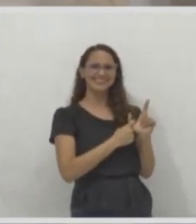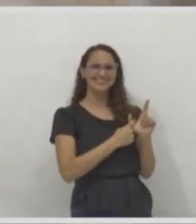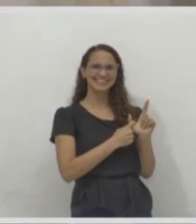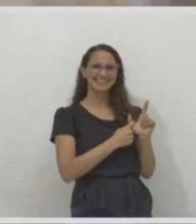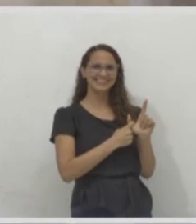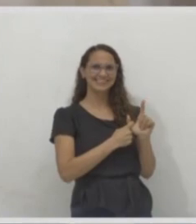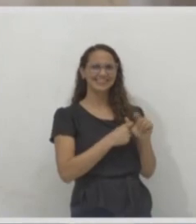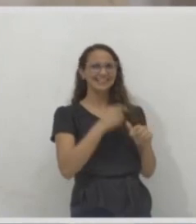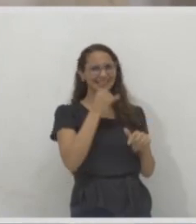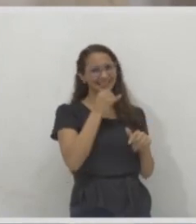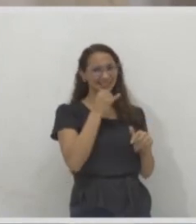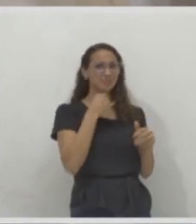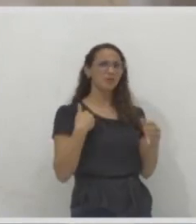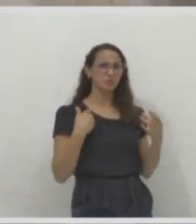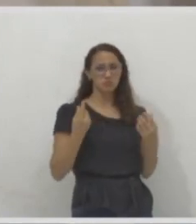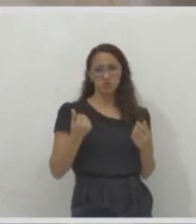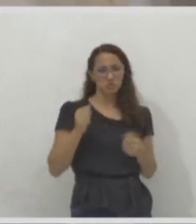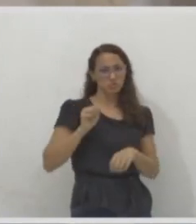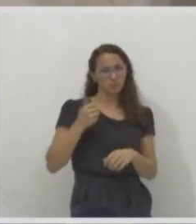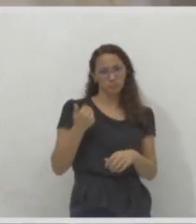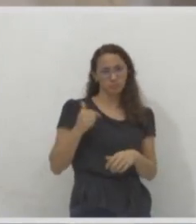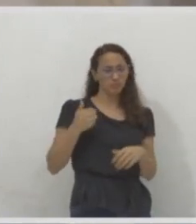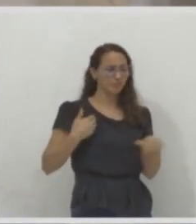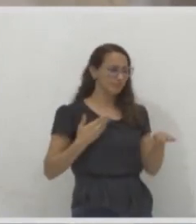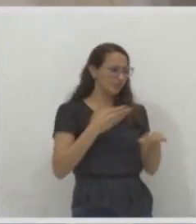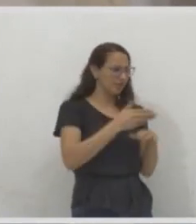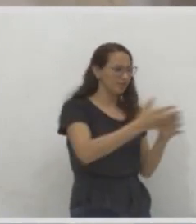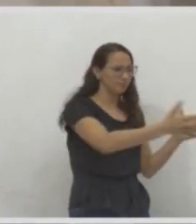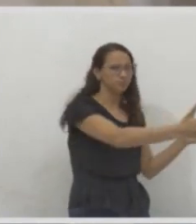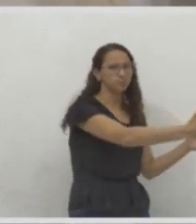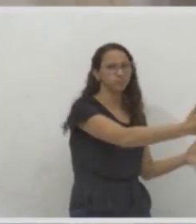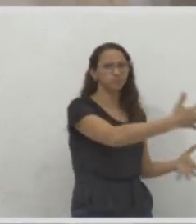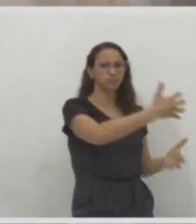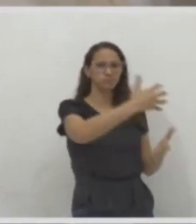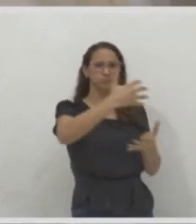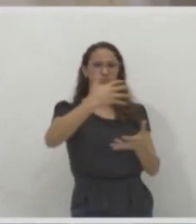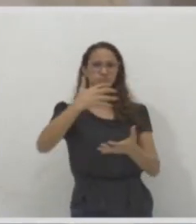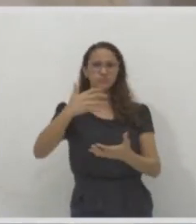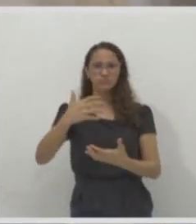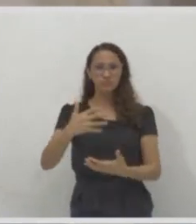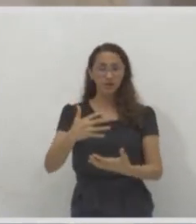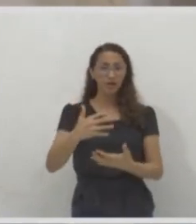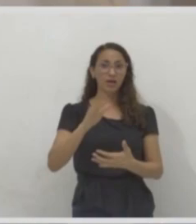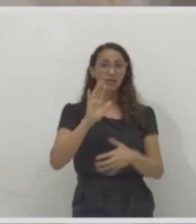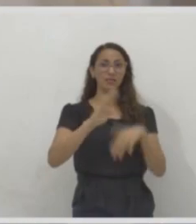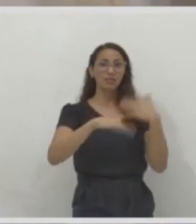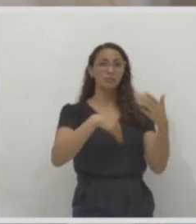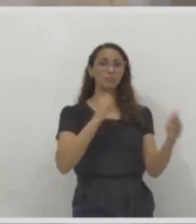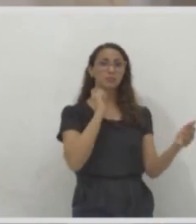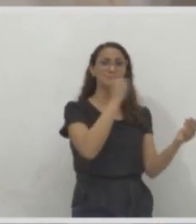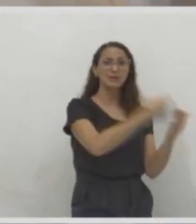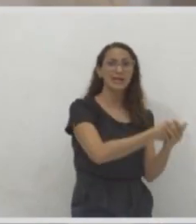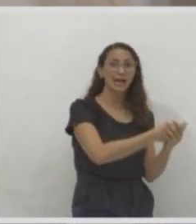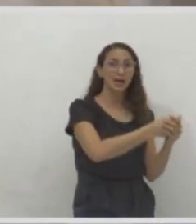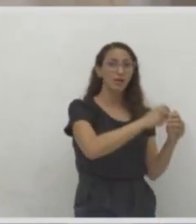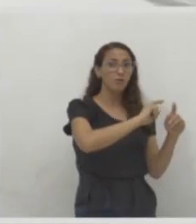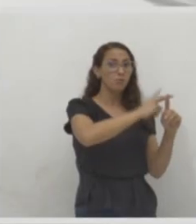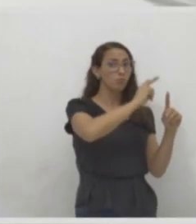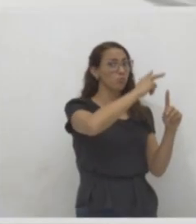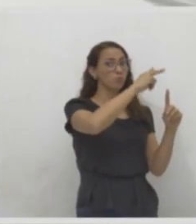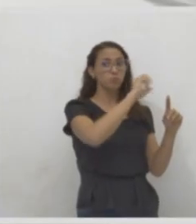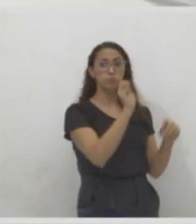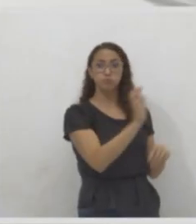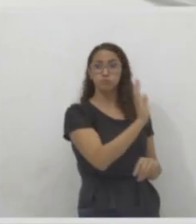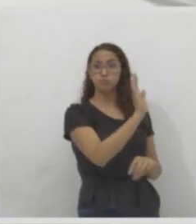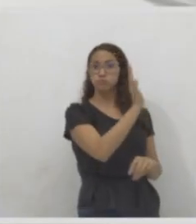o aviamento da mercadoria, mas na hora de cobrar, eles cobravam muito caro. Aí, a gente observando aqui,